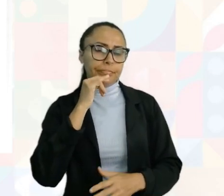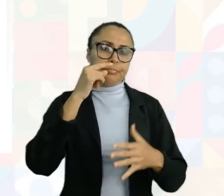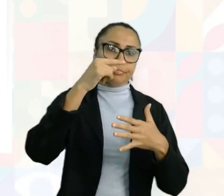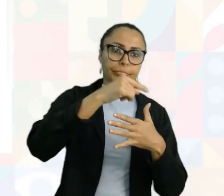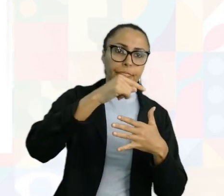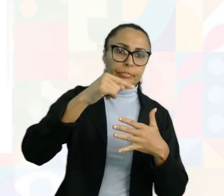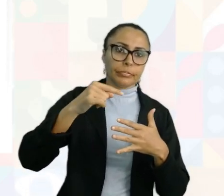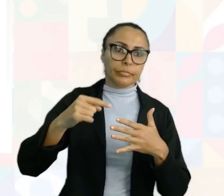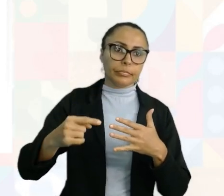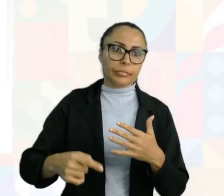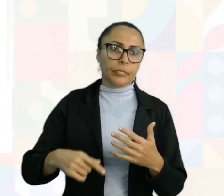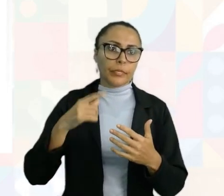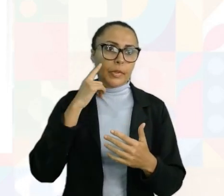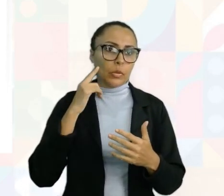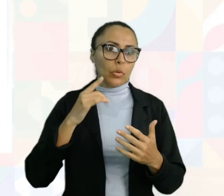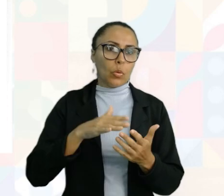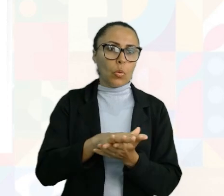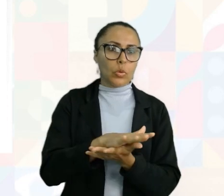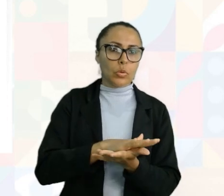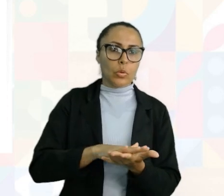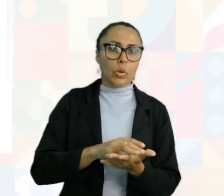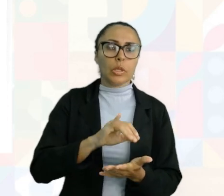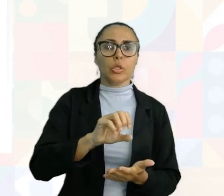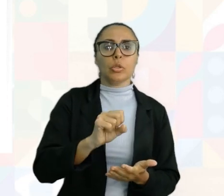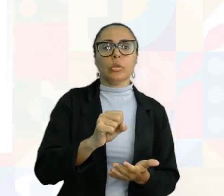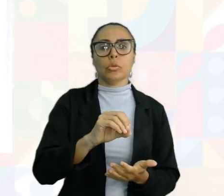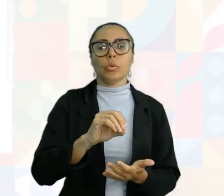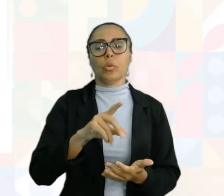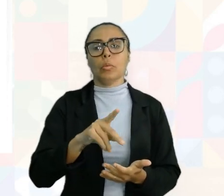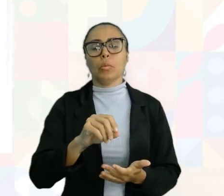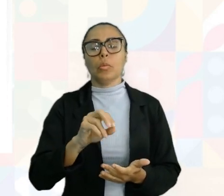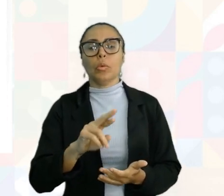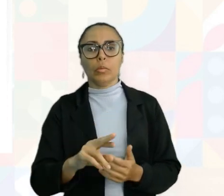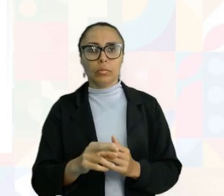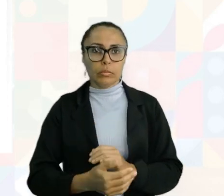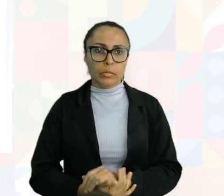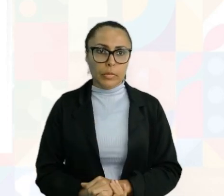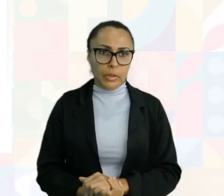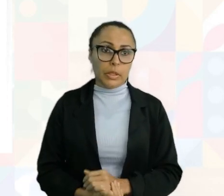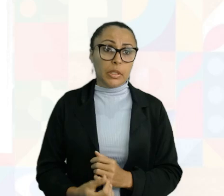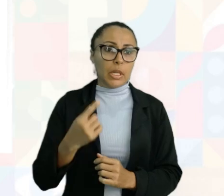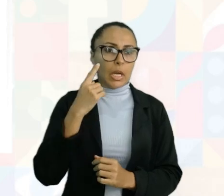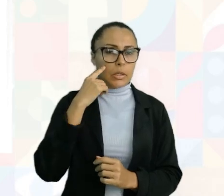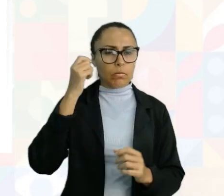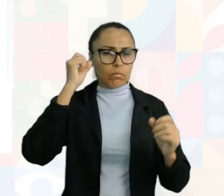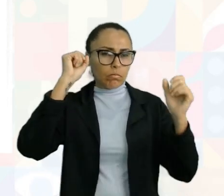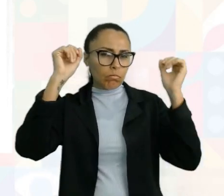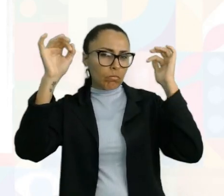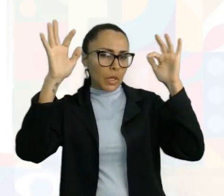com isopor ou com algum outro material mais sólido, criasse essa semicaixa